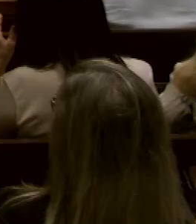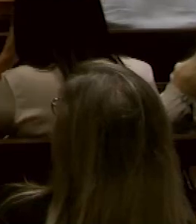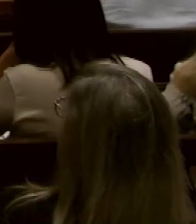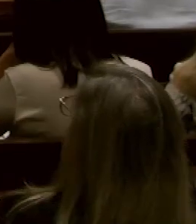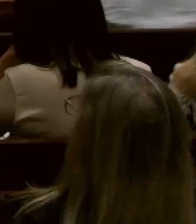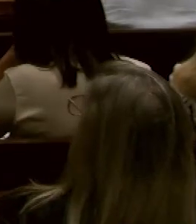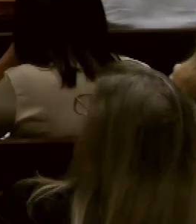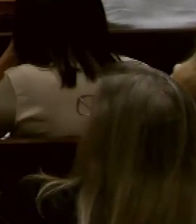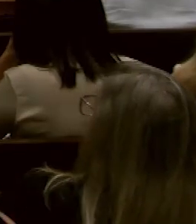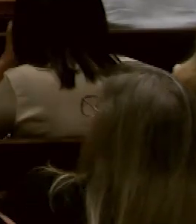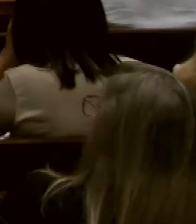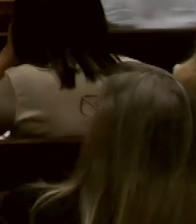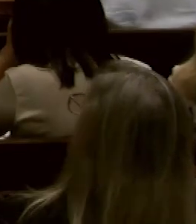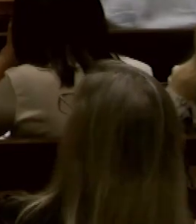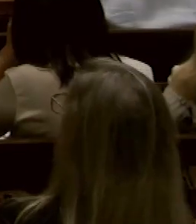de